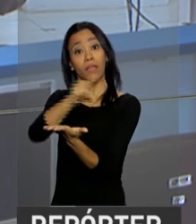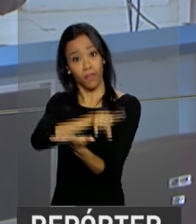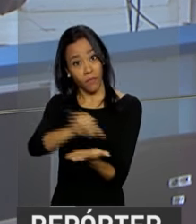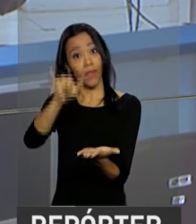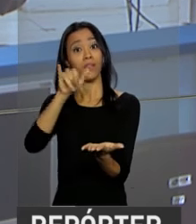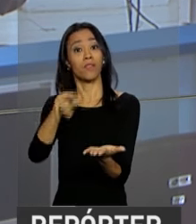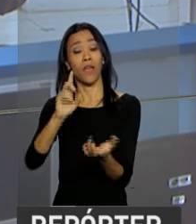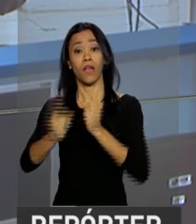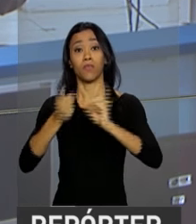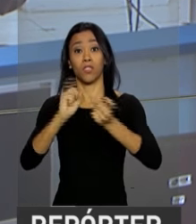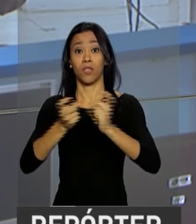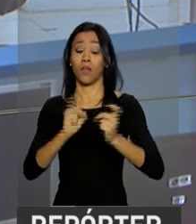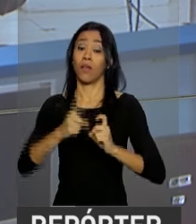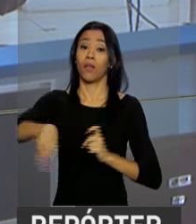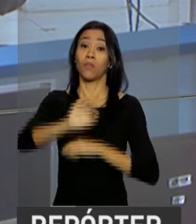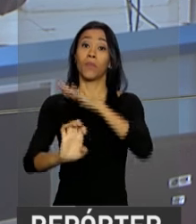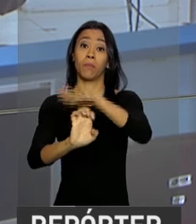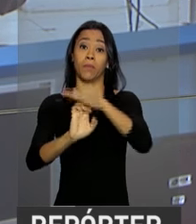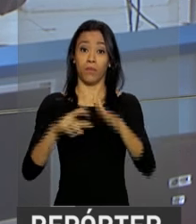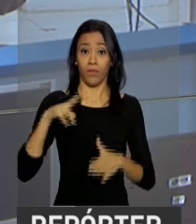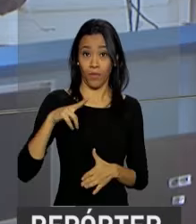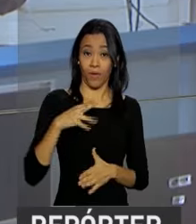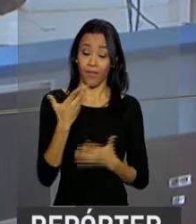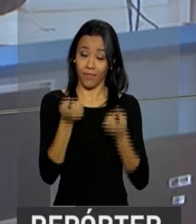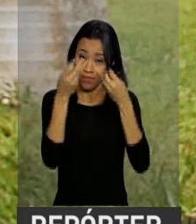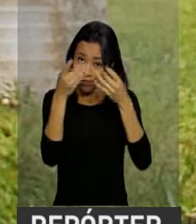privada. Os detalhes com Paola Deorte.